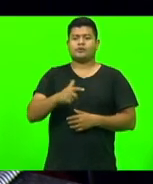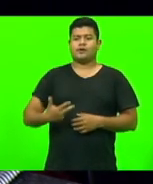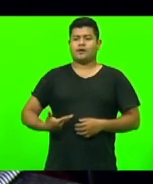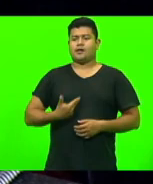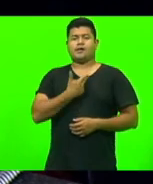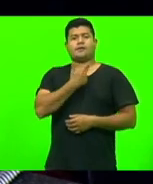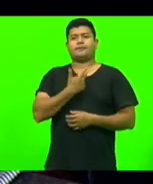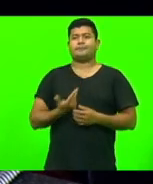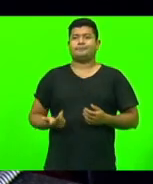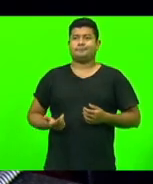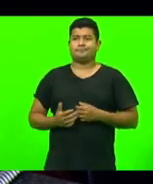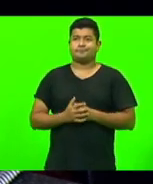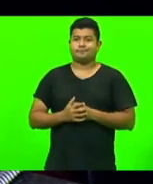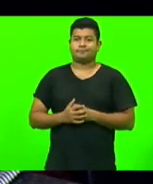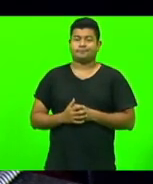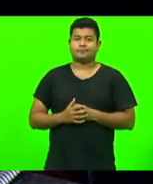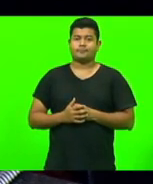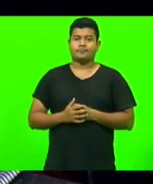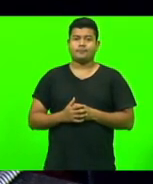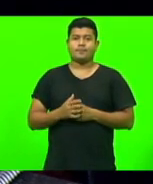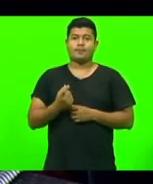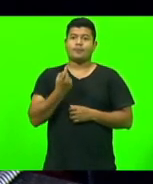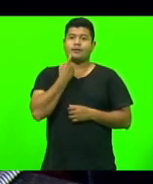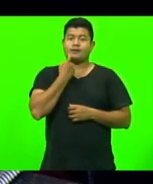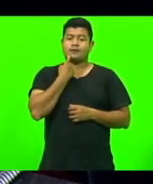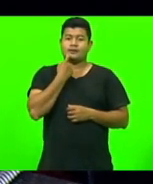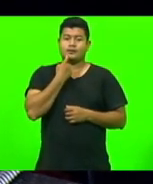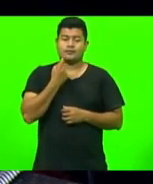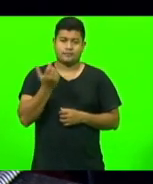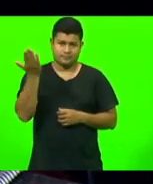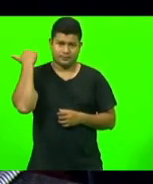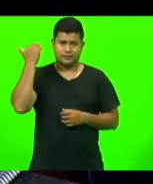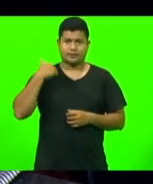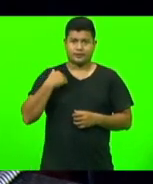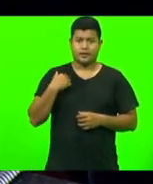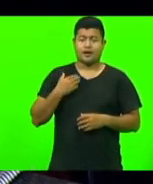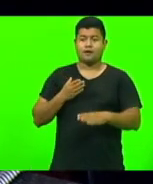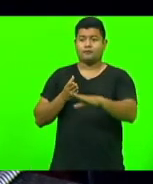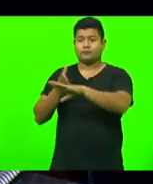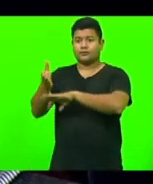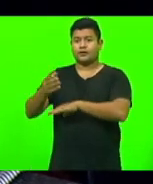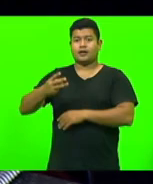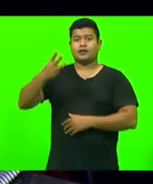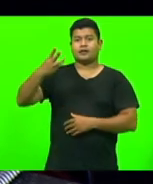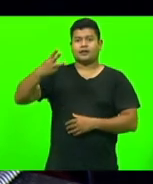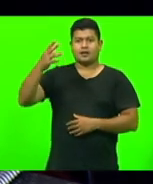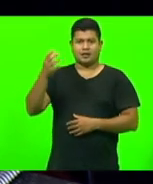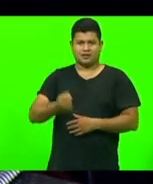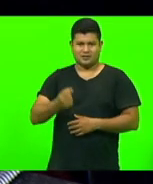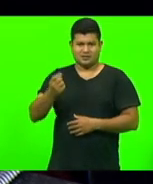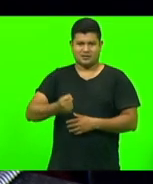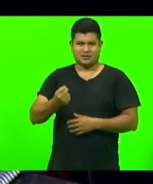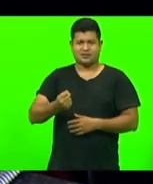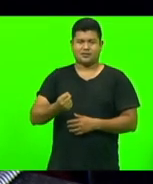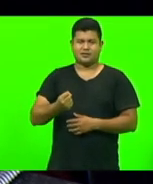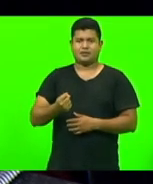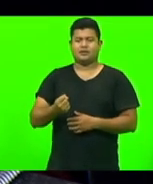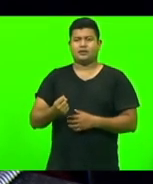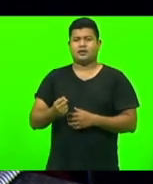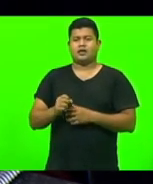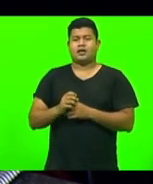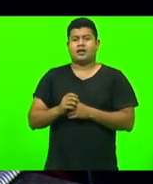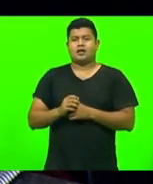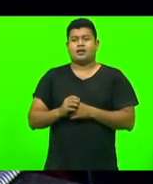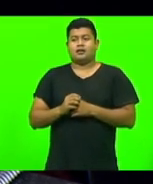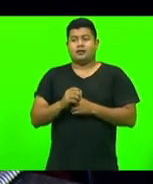feitos. Na sexta-feira, inclusive, eu estive em Treze Tílias, na reunião da UVMOC, da União dos